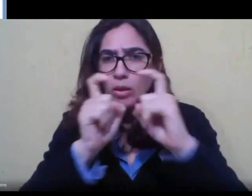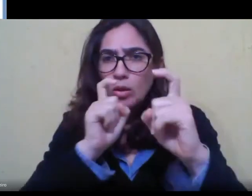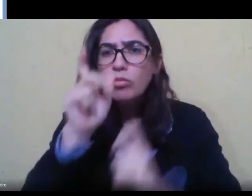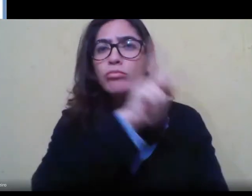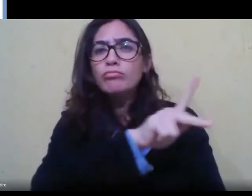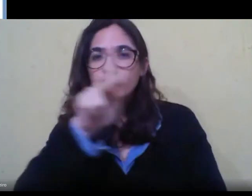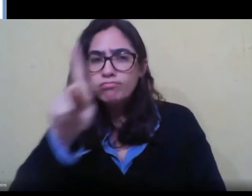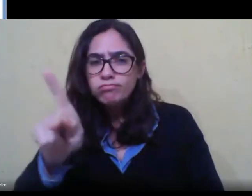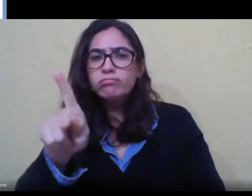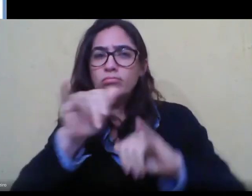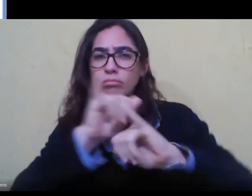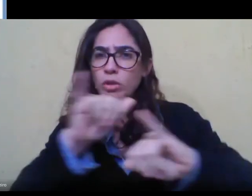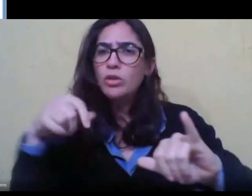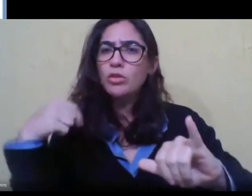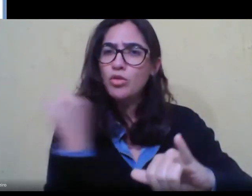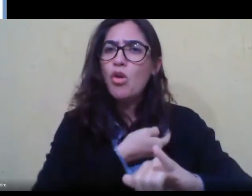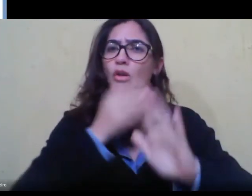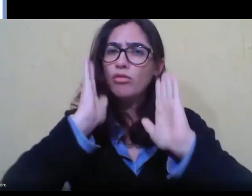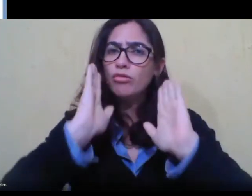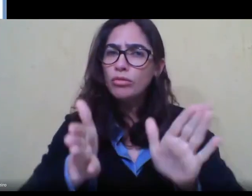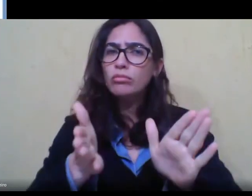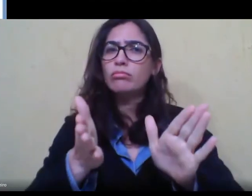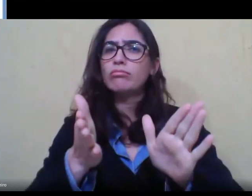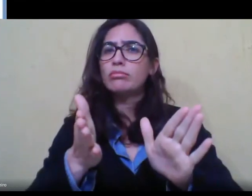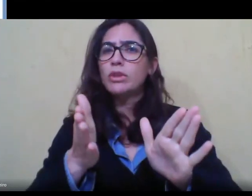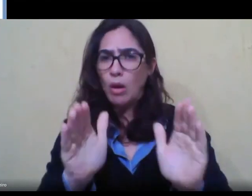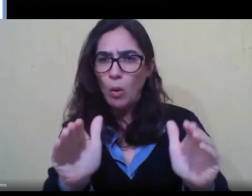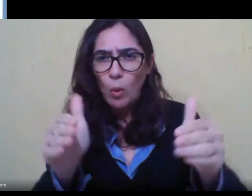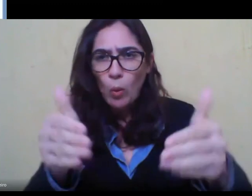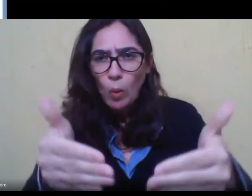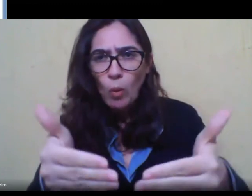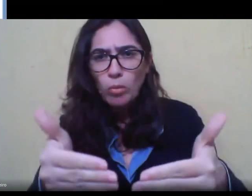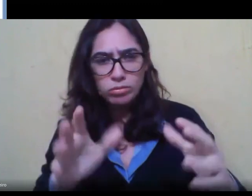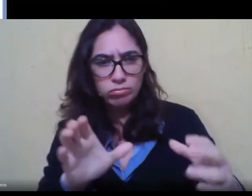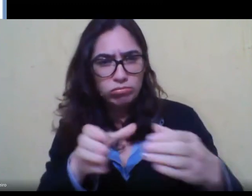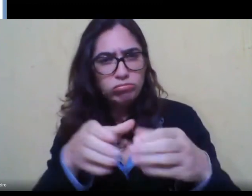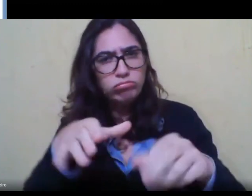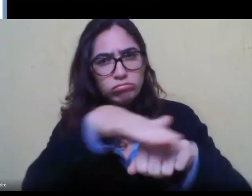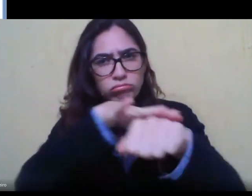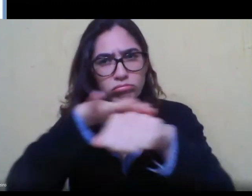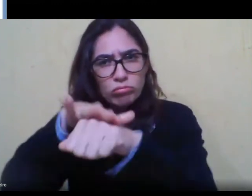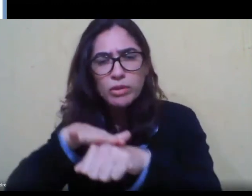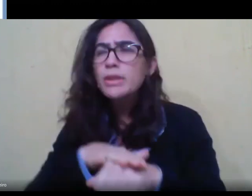na comissão. Exatamente, eu acho ela muito boa.